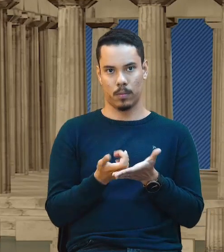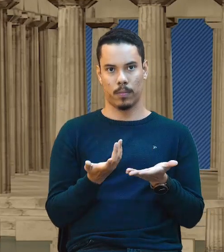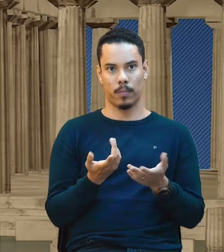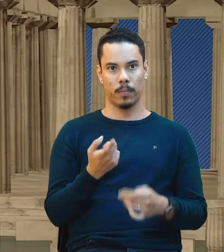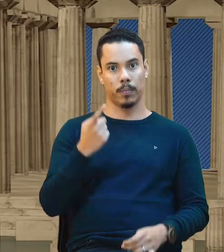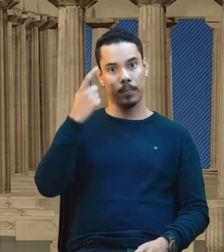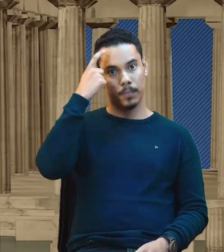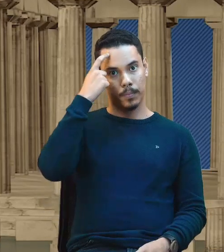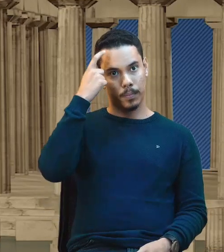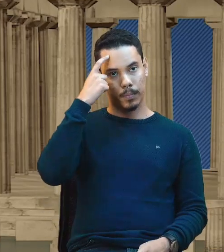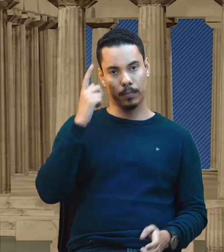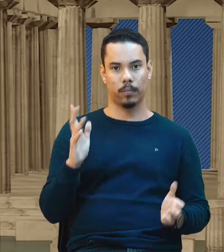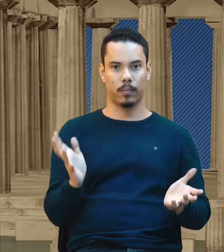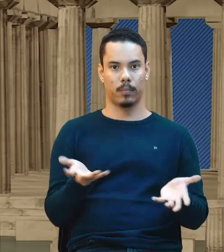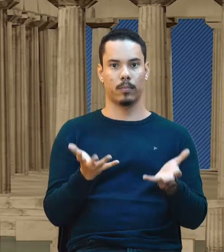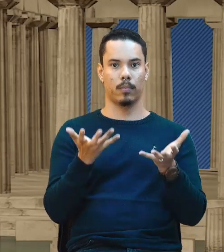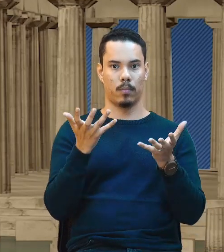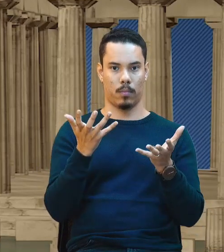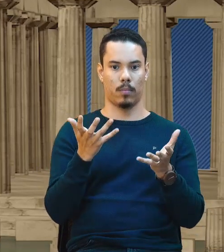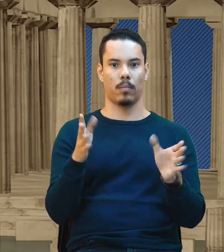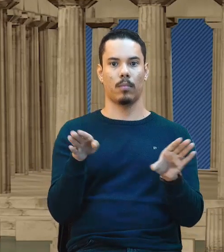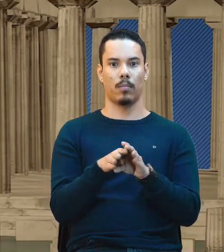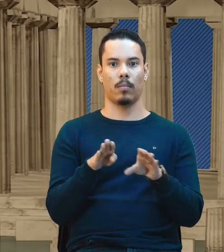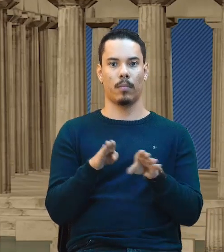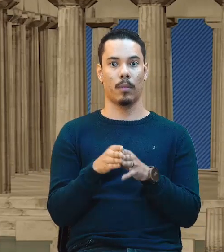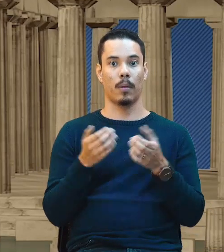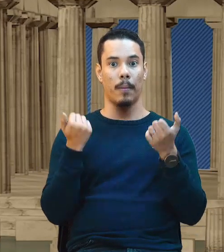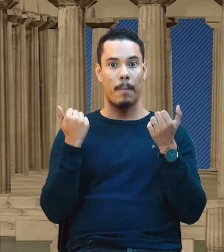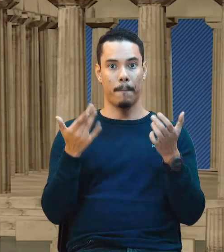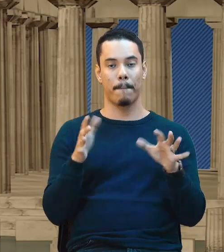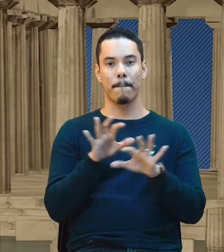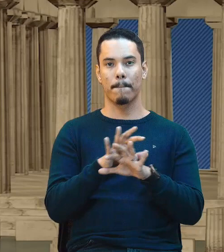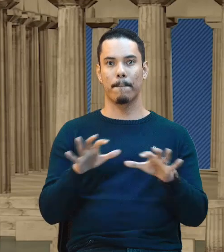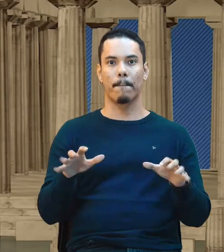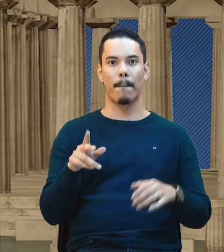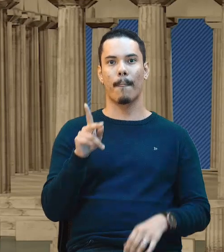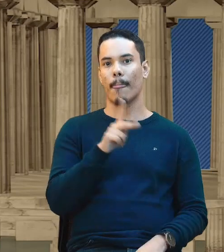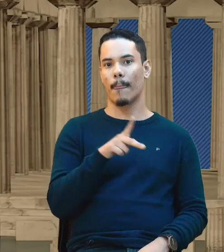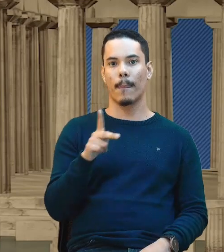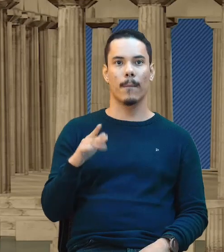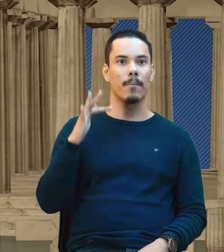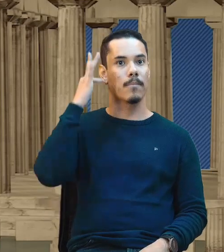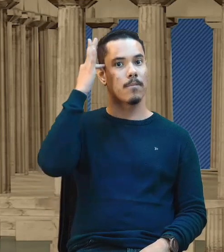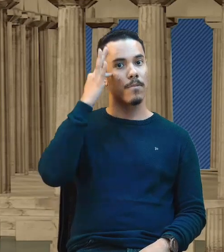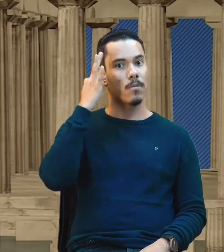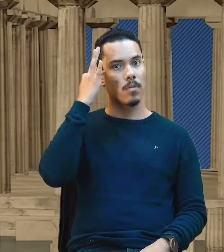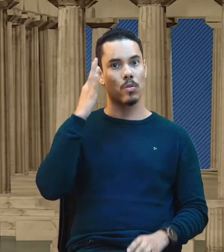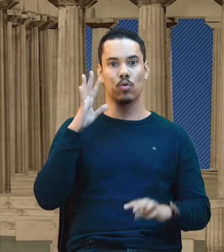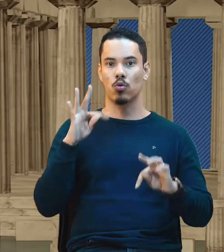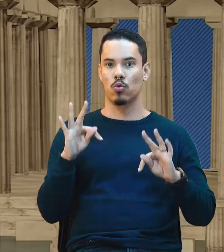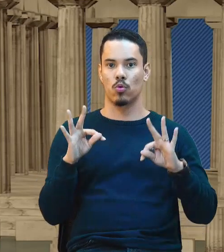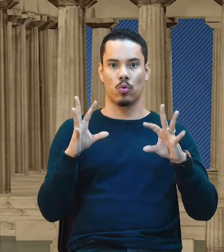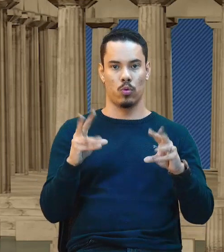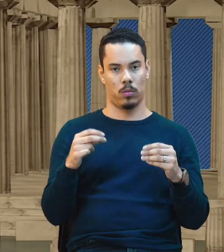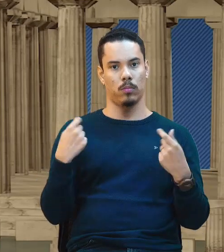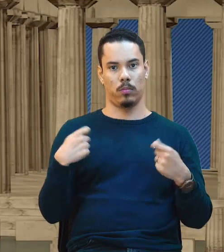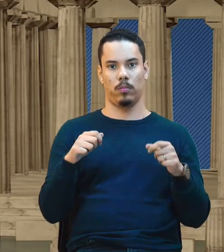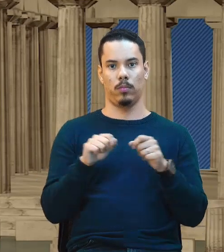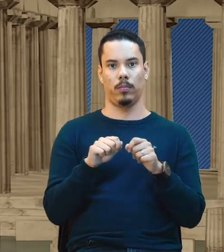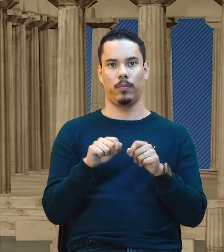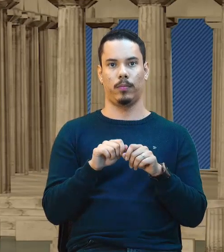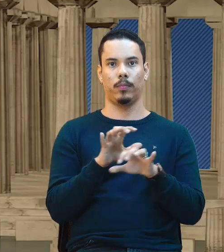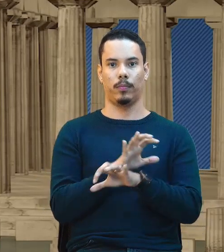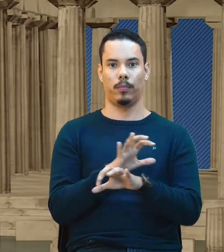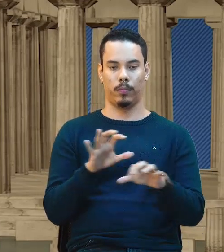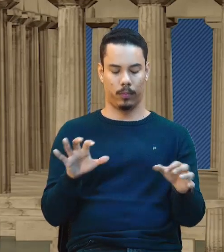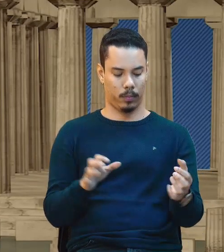pensar, estimular ele, levá-lo a pensar. O professor de filosofia, em todos os professores, tem que fazer isso. Estimular